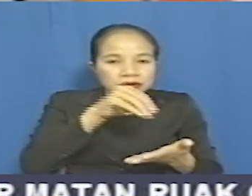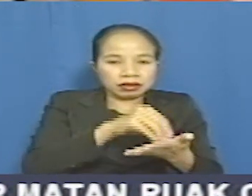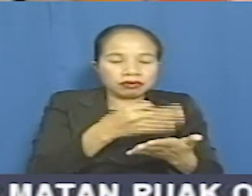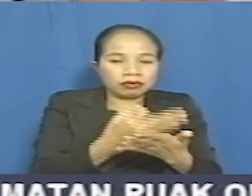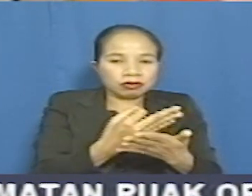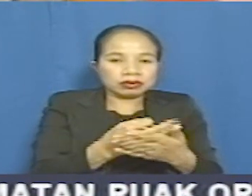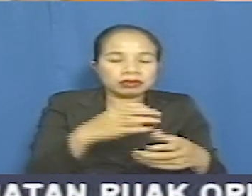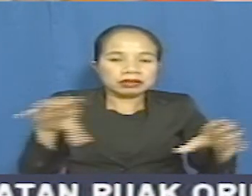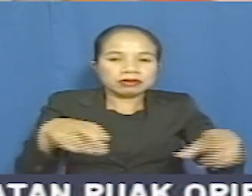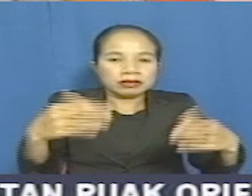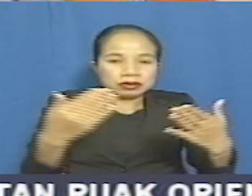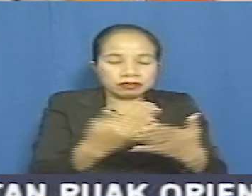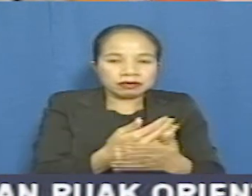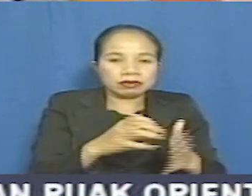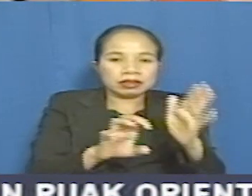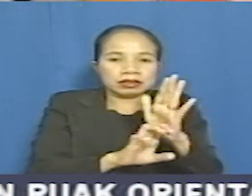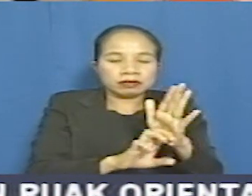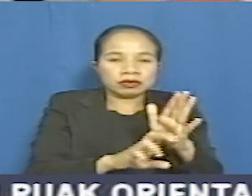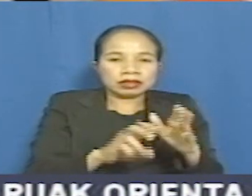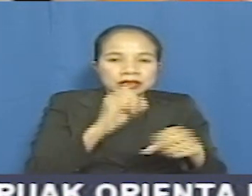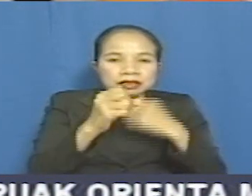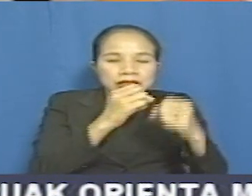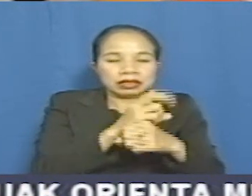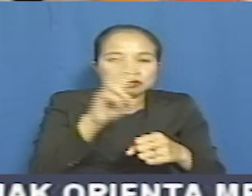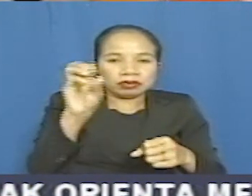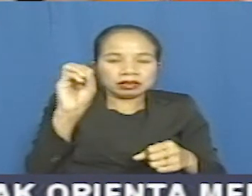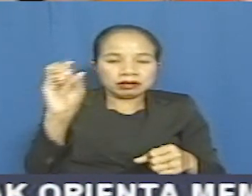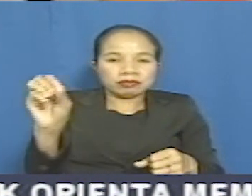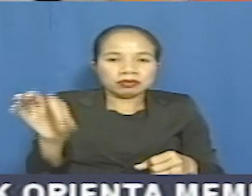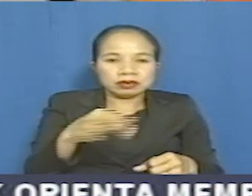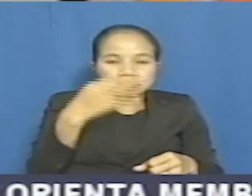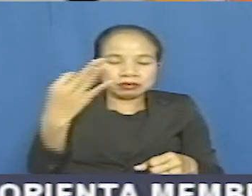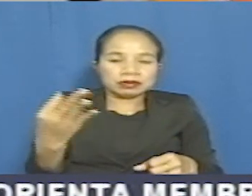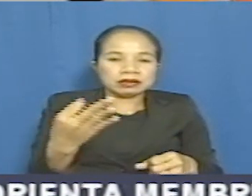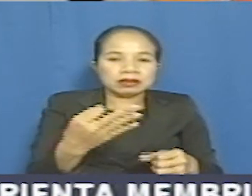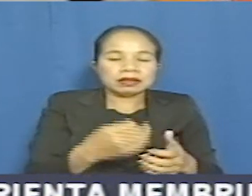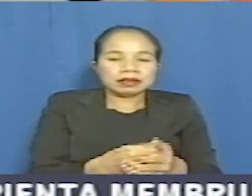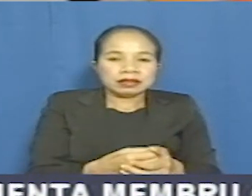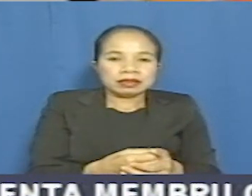FON. Por exemplo, em 2019, está em 52